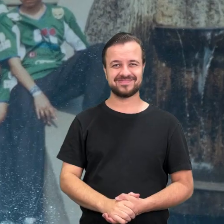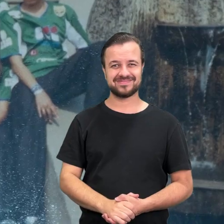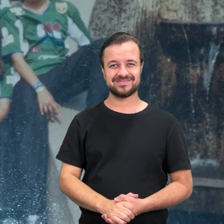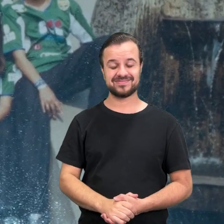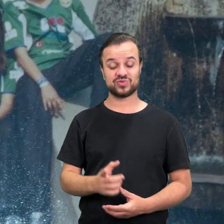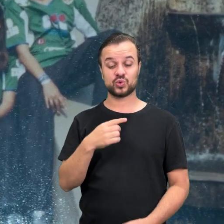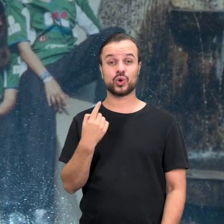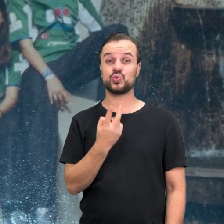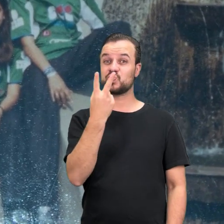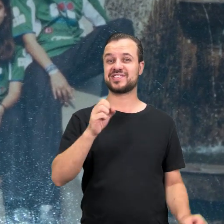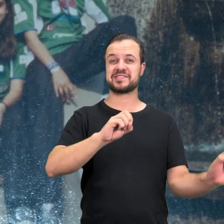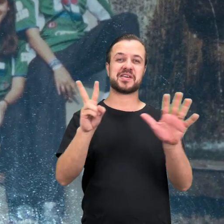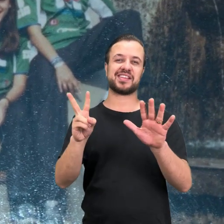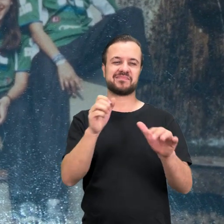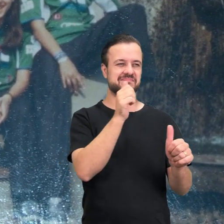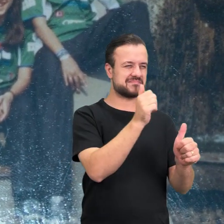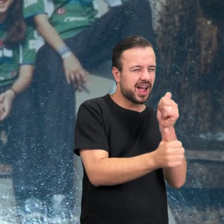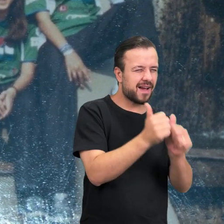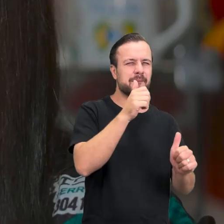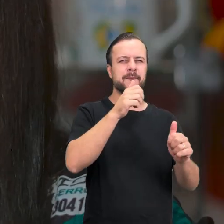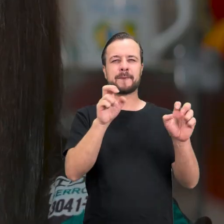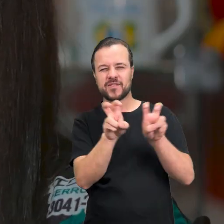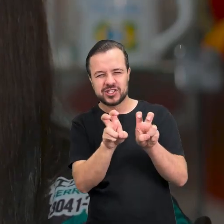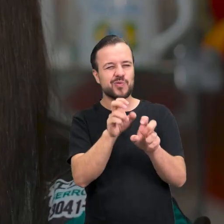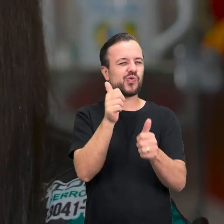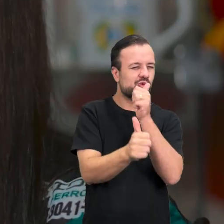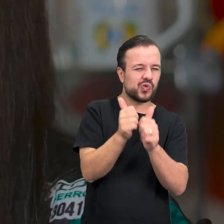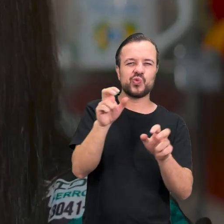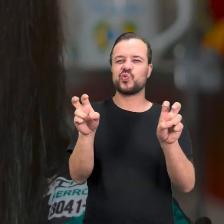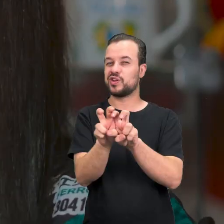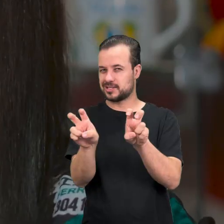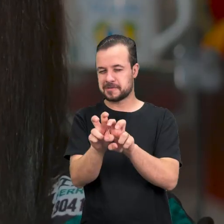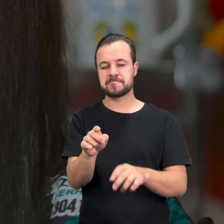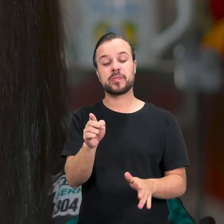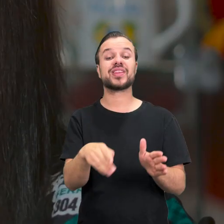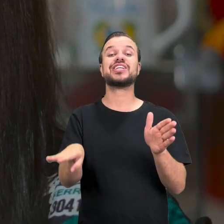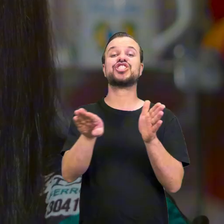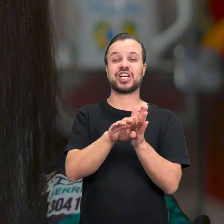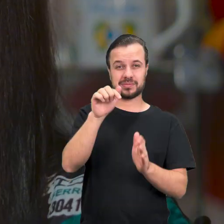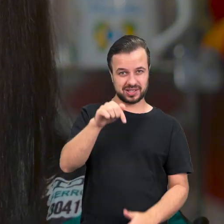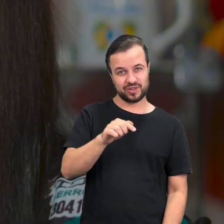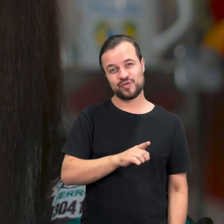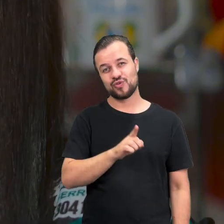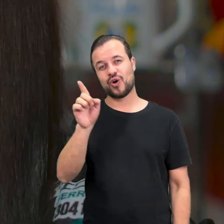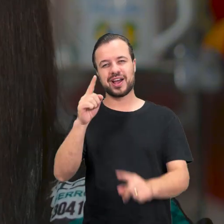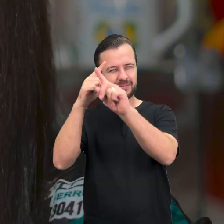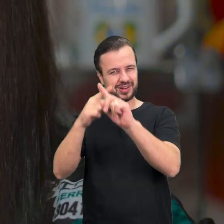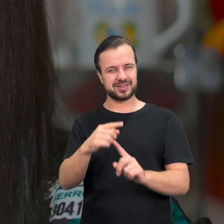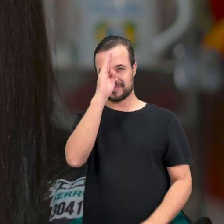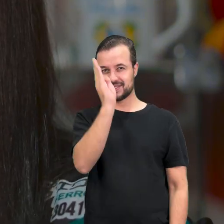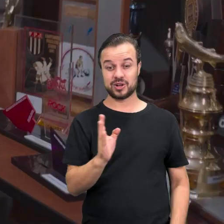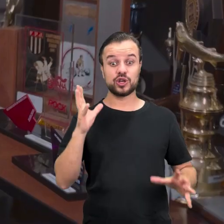Então nós somos 2 semanas assim. Aí nós chegamos e fomos para o Brasileiro em Ubá, que foram